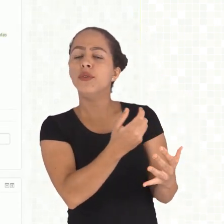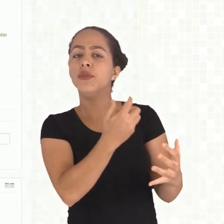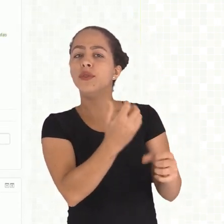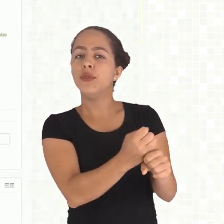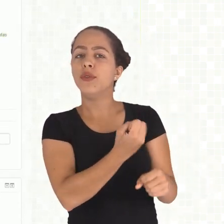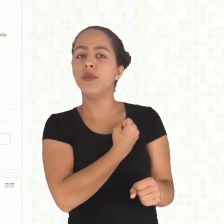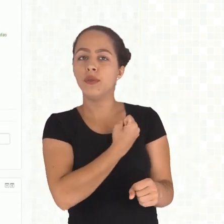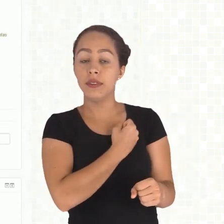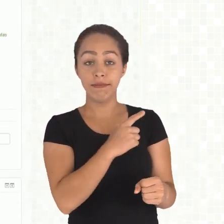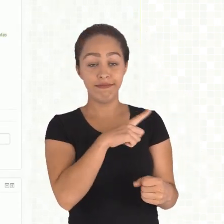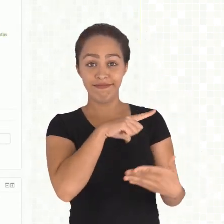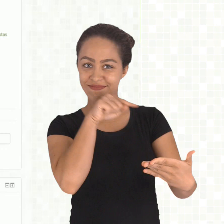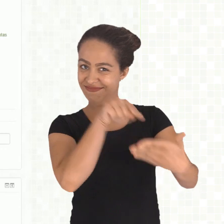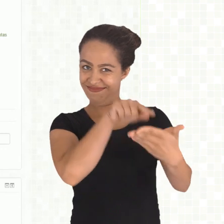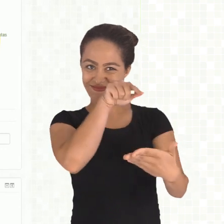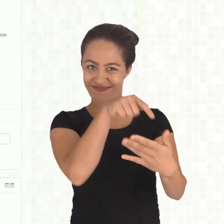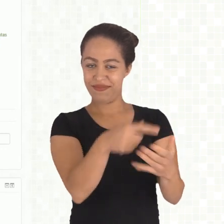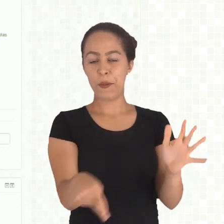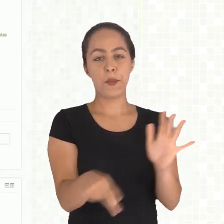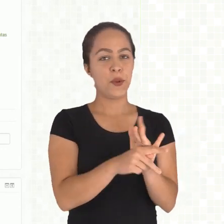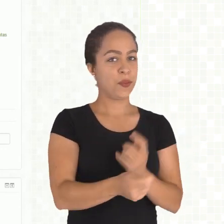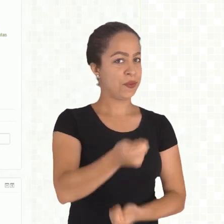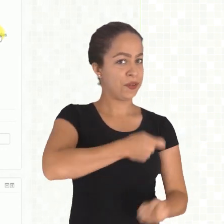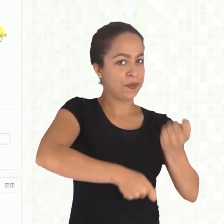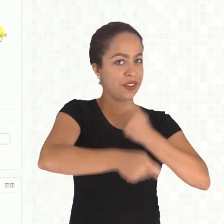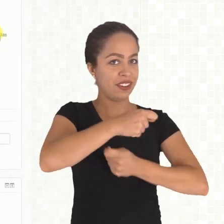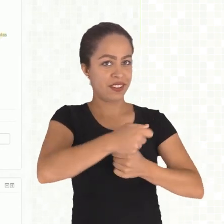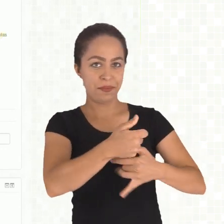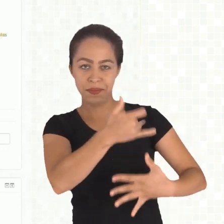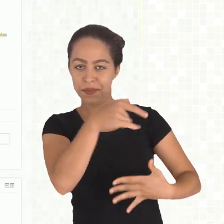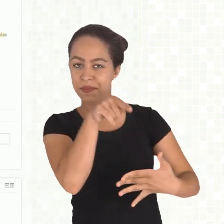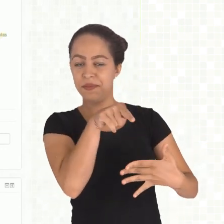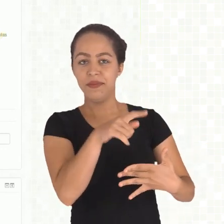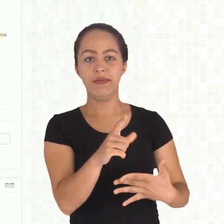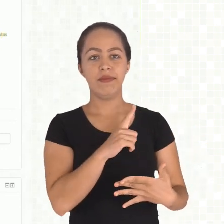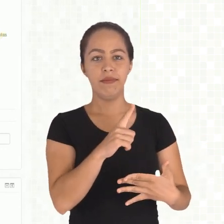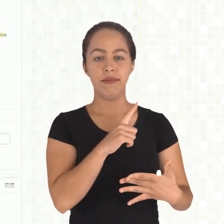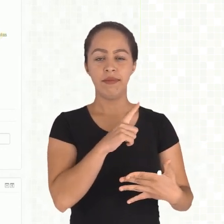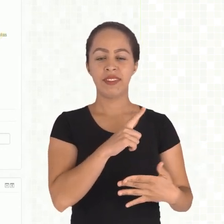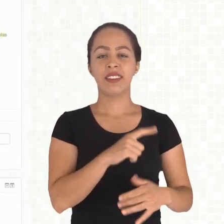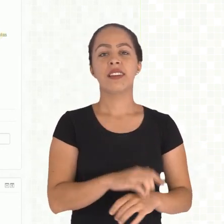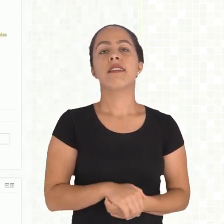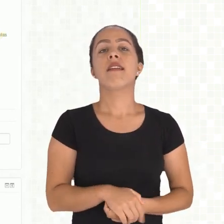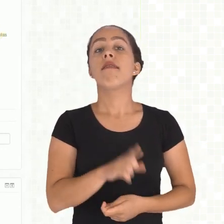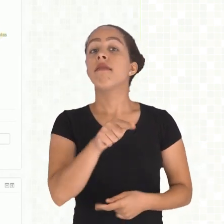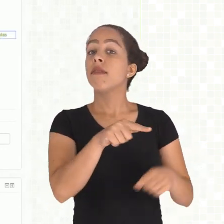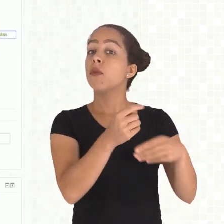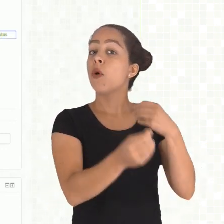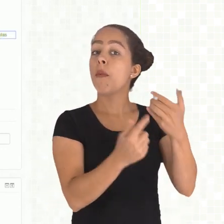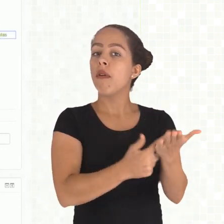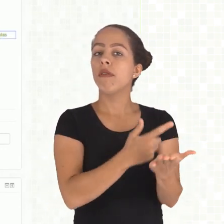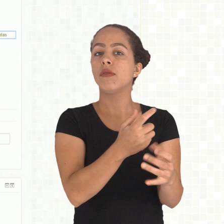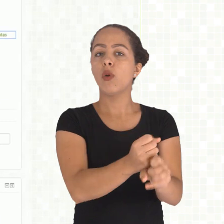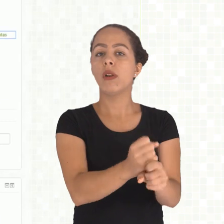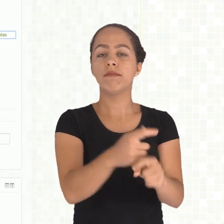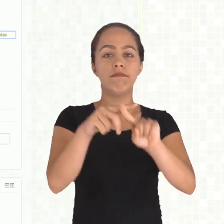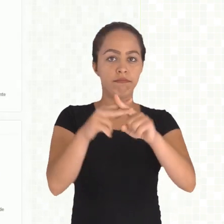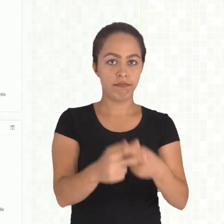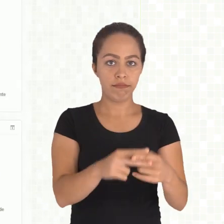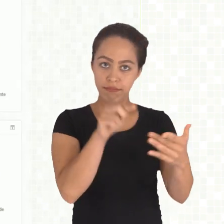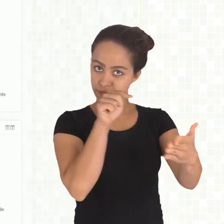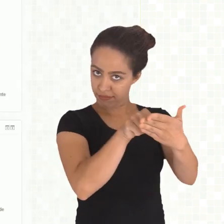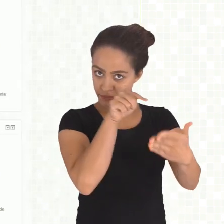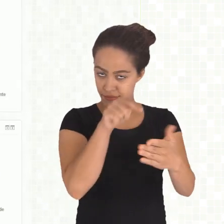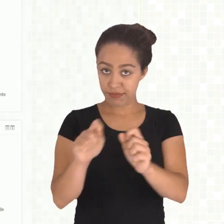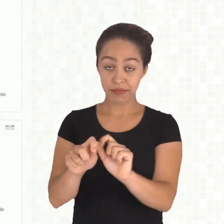dentro do menu, desse bloco de administração, nesse item Configuração do livro de notas. Tá bom? É